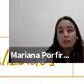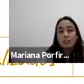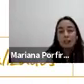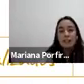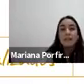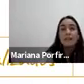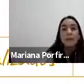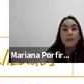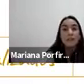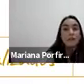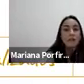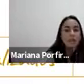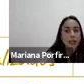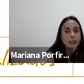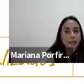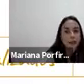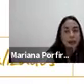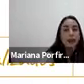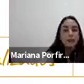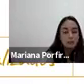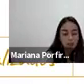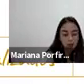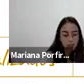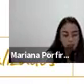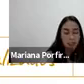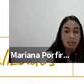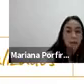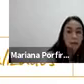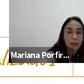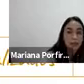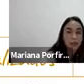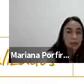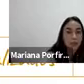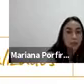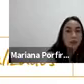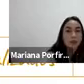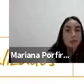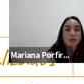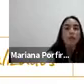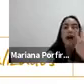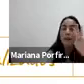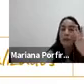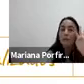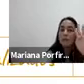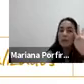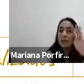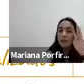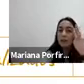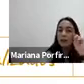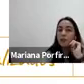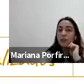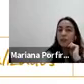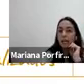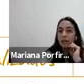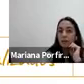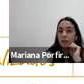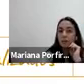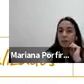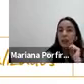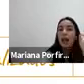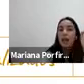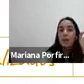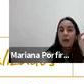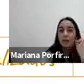bicos artificiais, eles também são diferentes. Sendo que, na amamentação, nós temos 4 movimentos